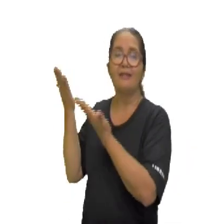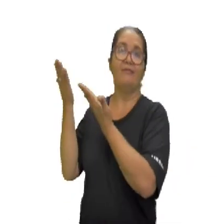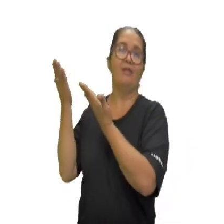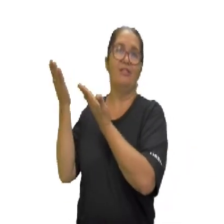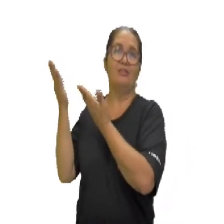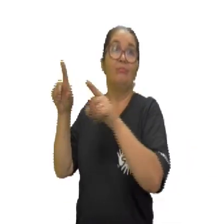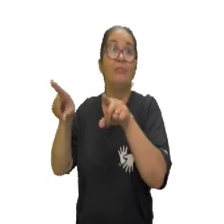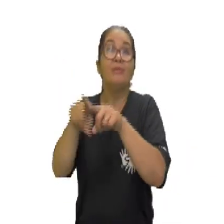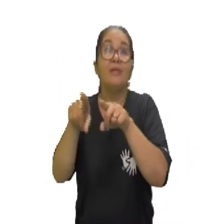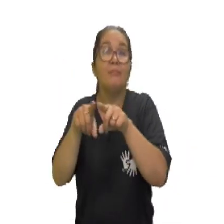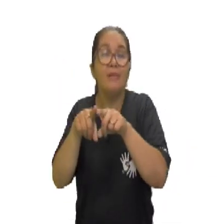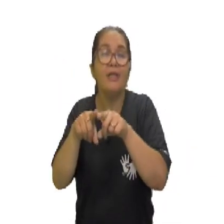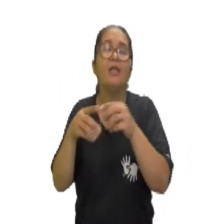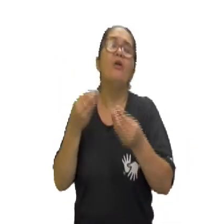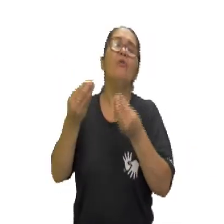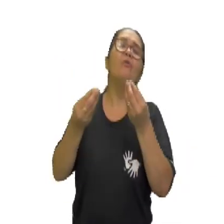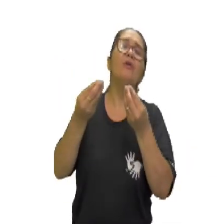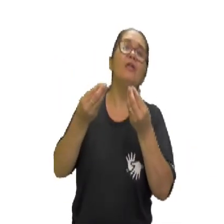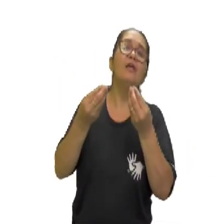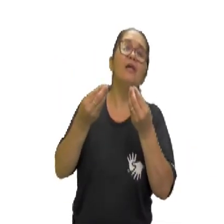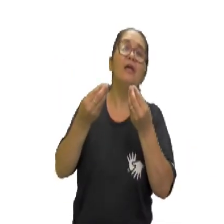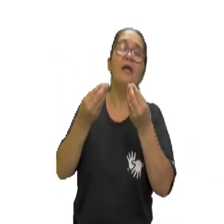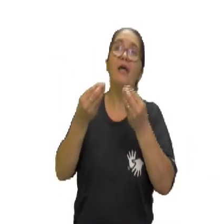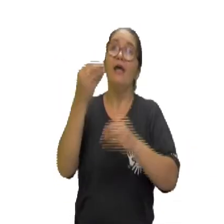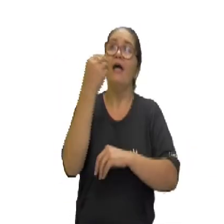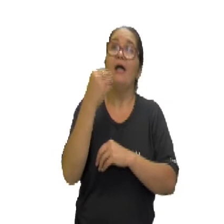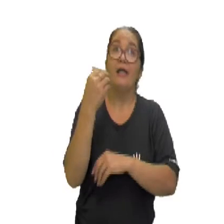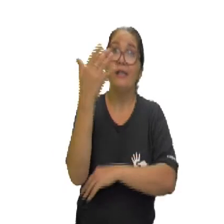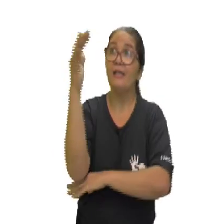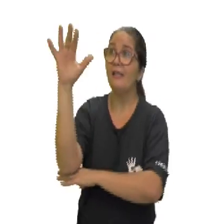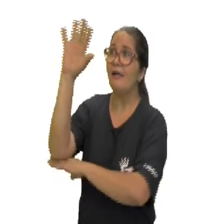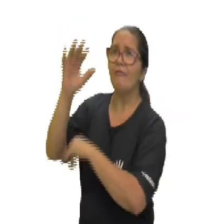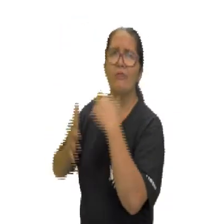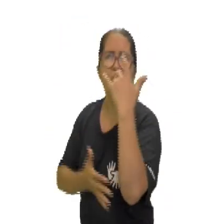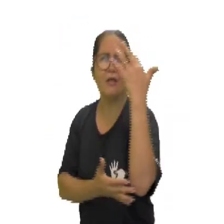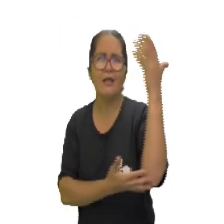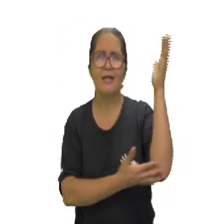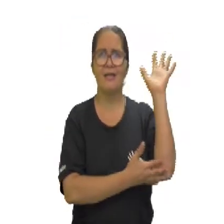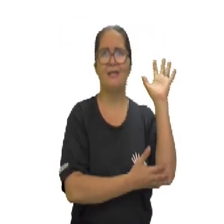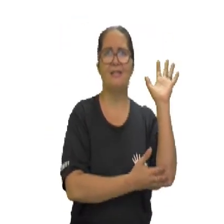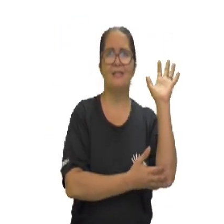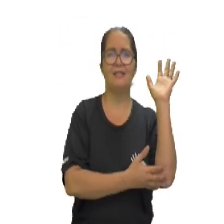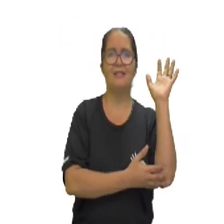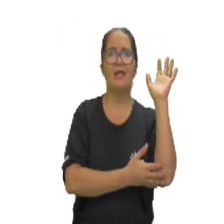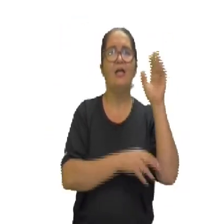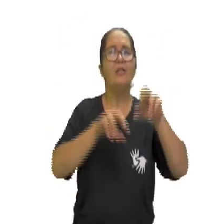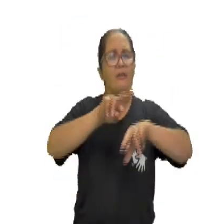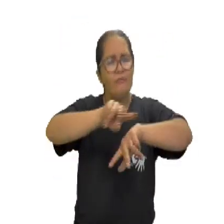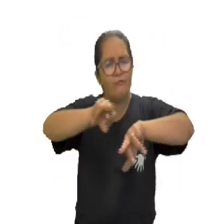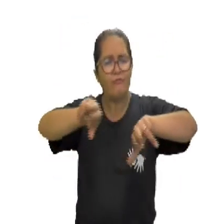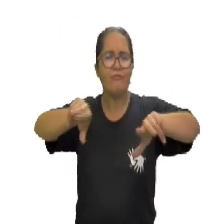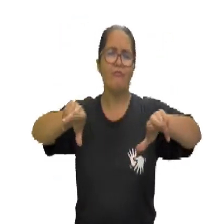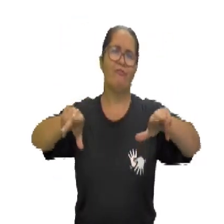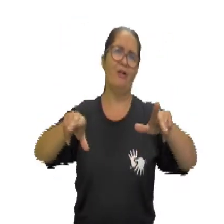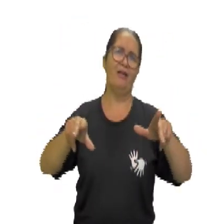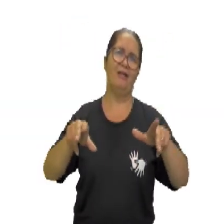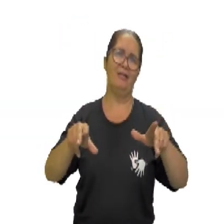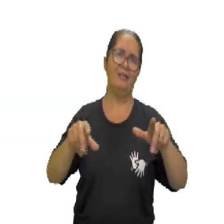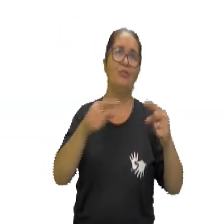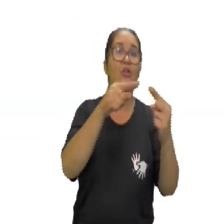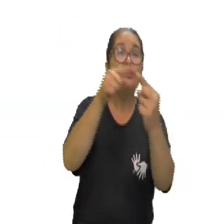encontra ali, a vida que a gente encontra além da vegetação. Então está presente lá o caranguejo e as ostras, é muito fácil de